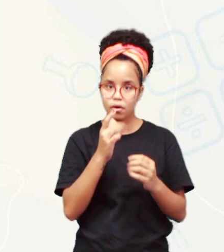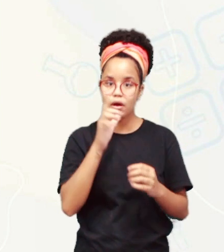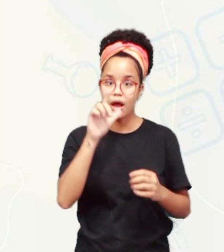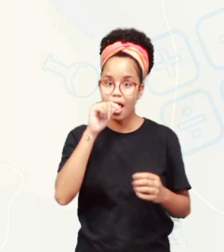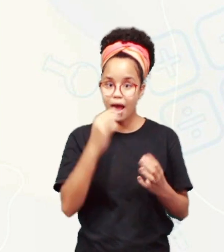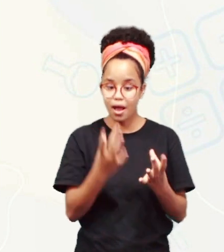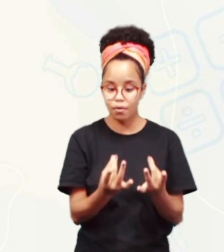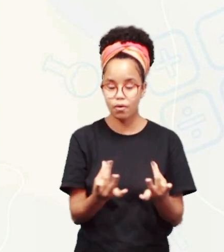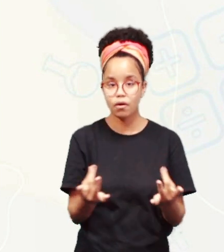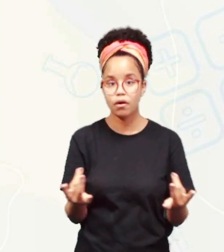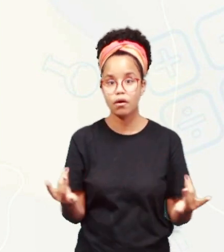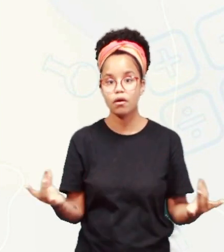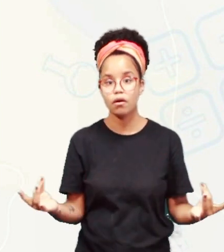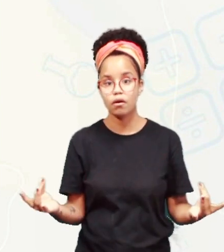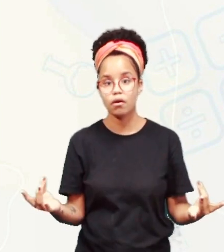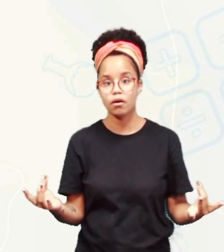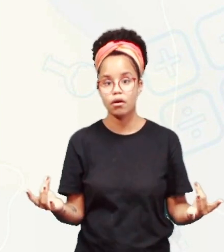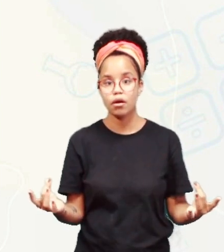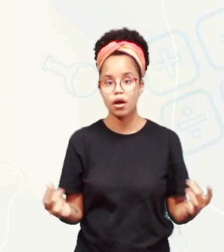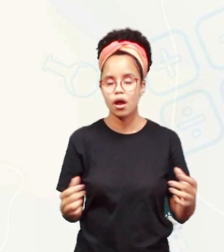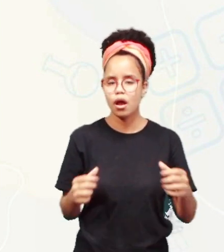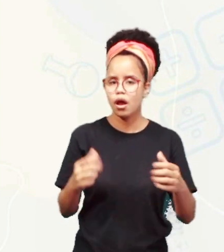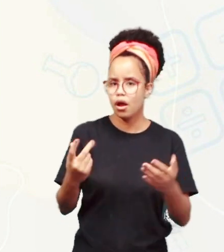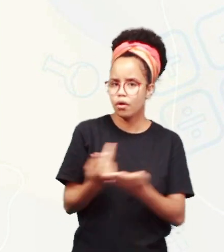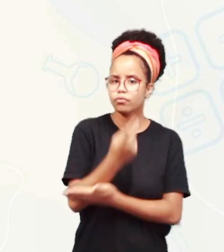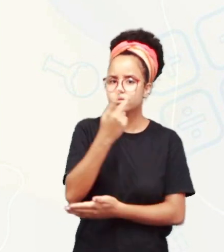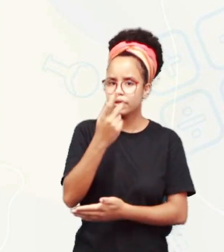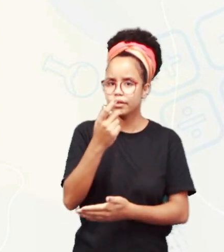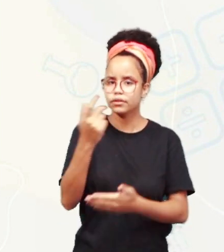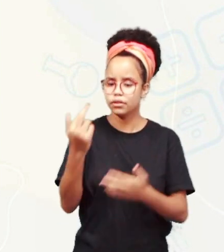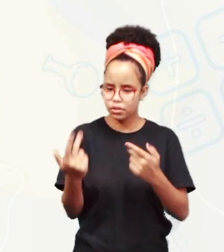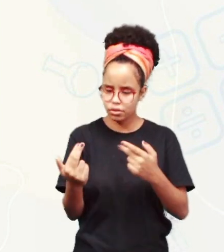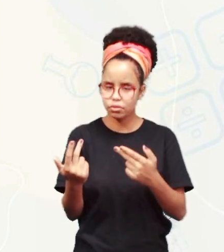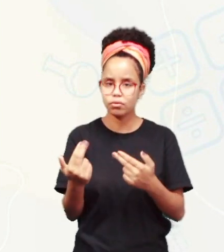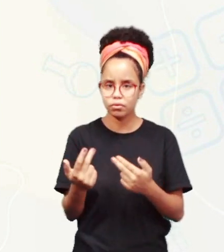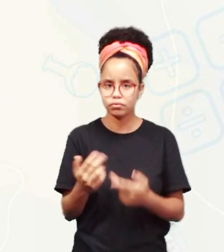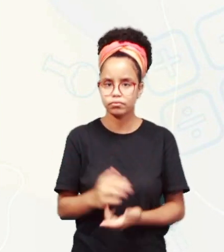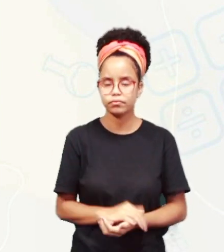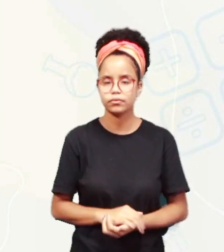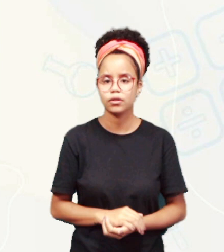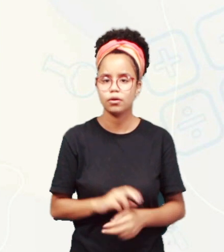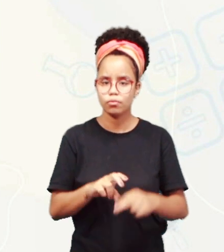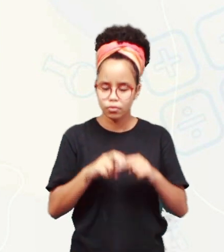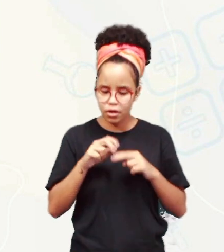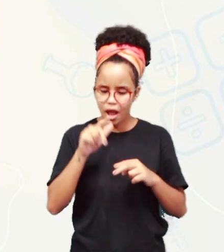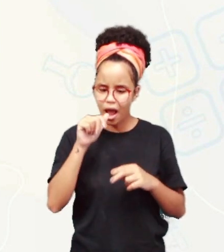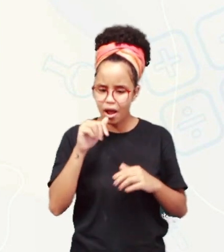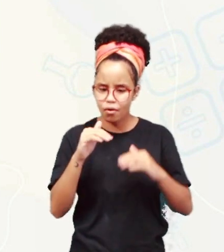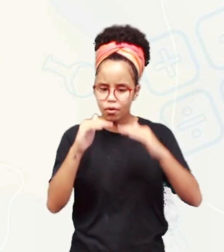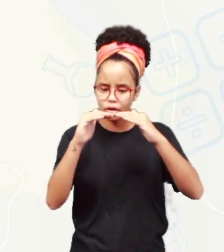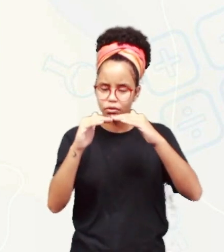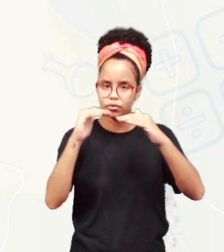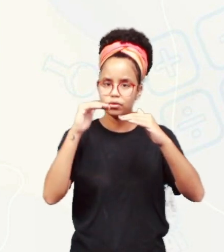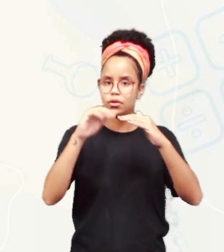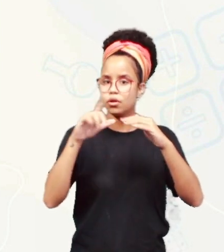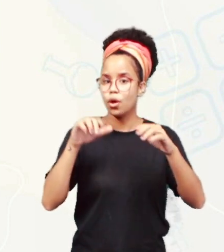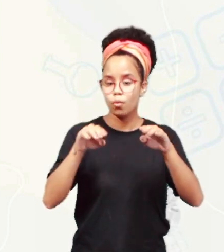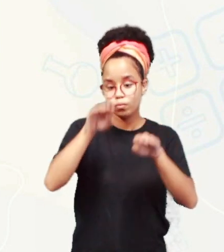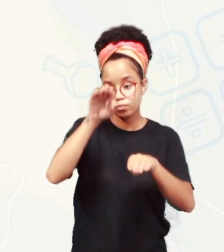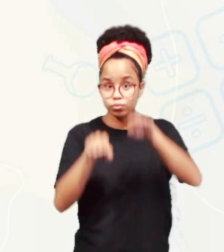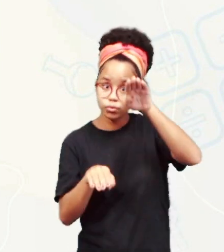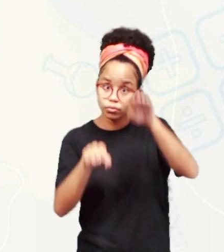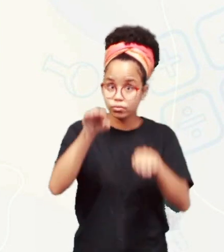processos ocorrem na mesma velocidade é por isso que o nível da água da garrafa não sofre